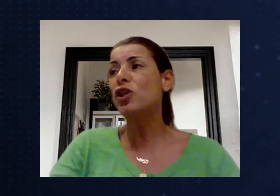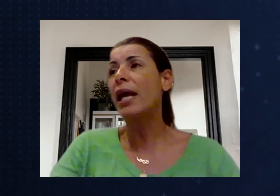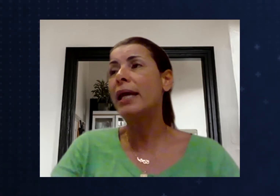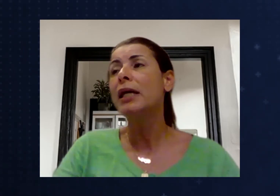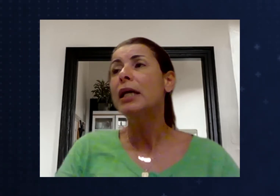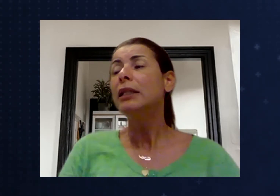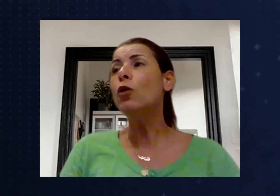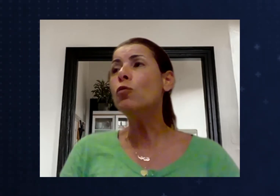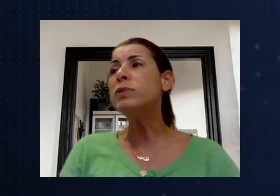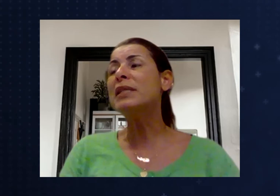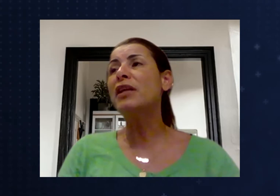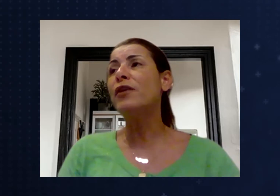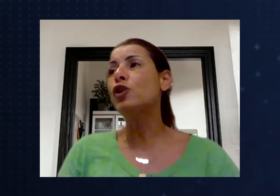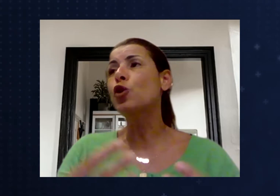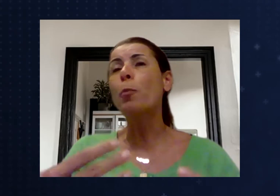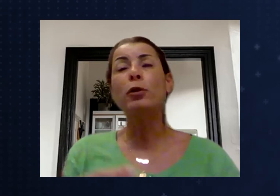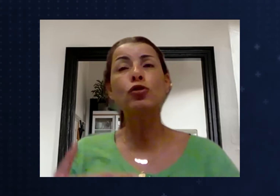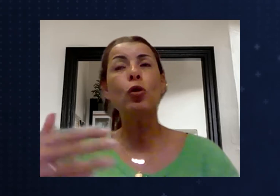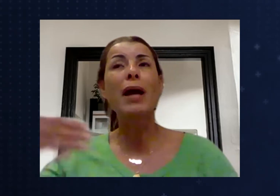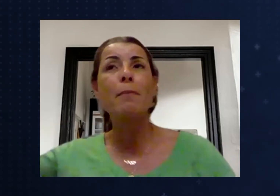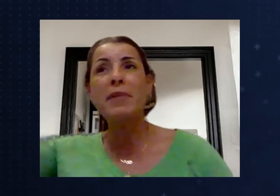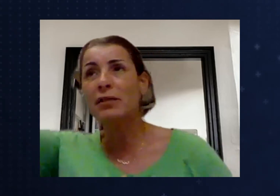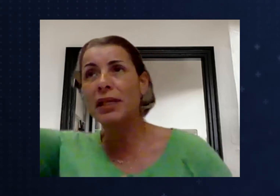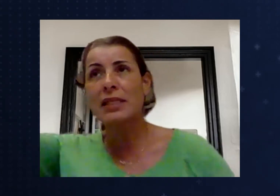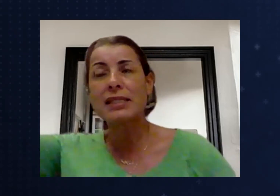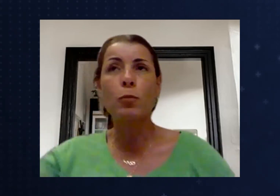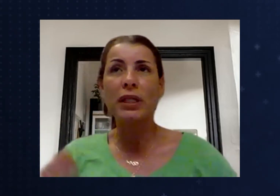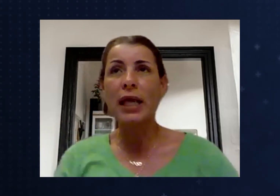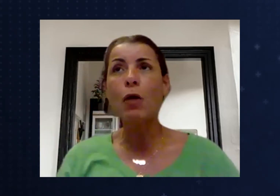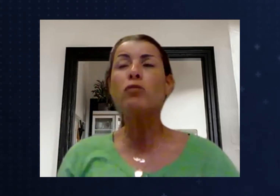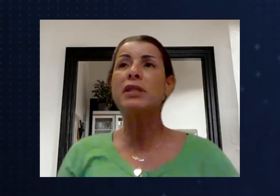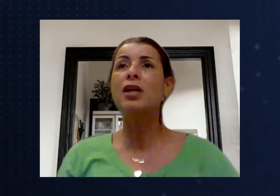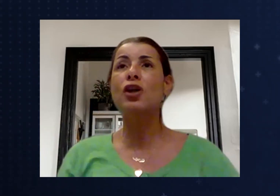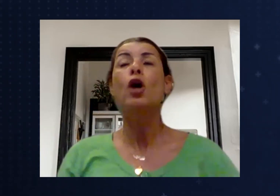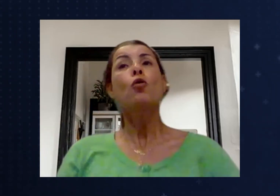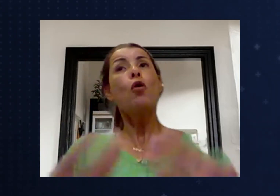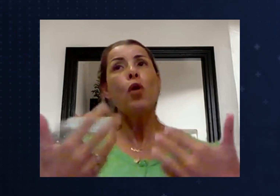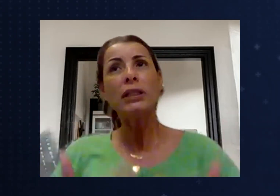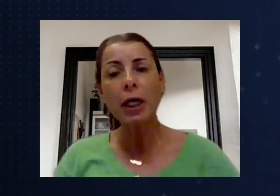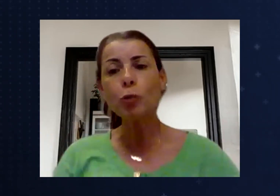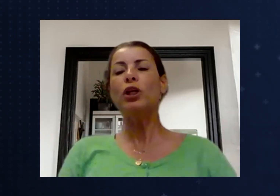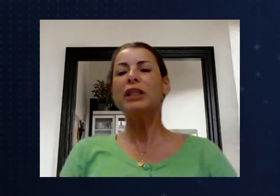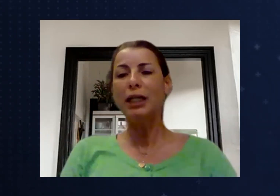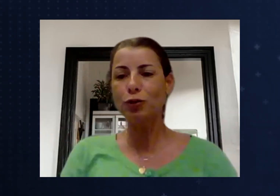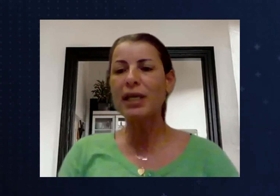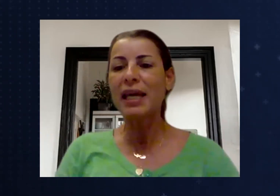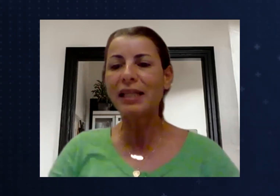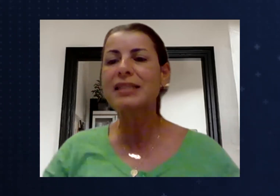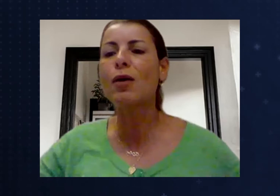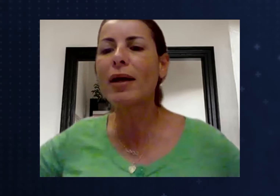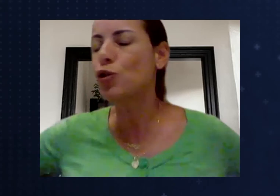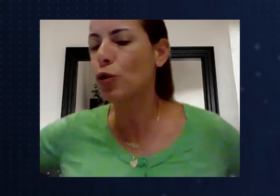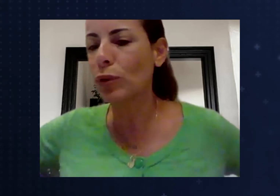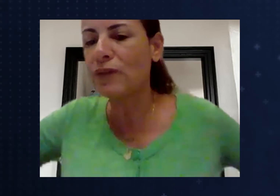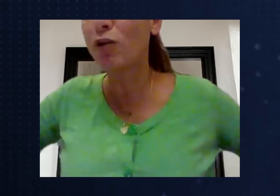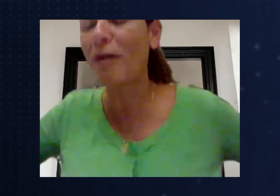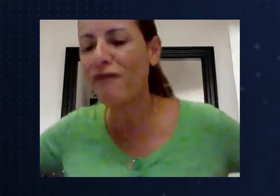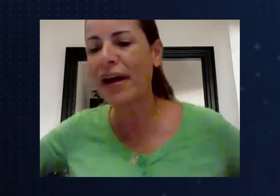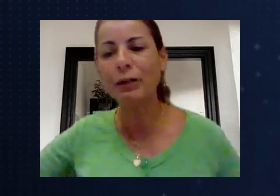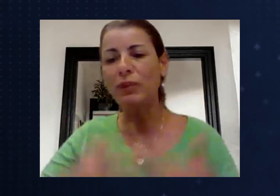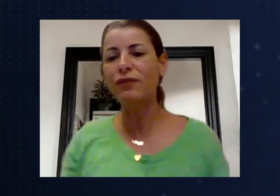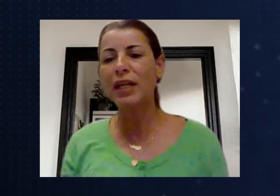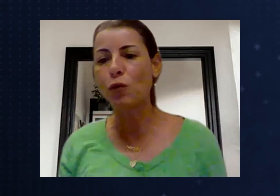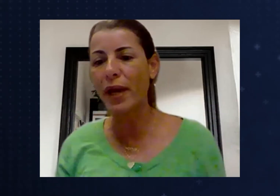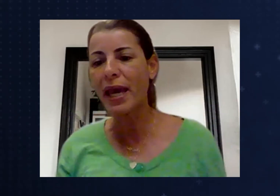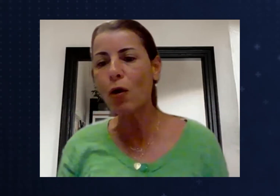a ex-PGR não se manifestou pelo deslocamento dessa ação penal, ou seja, concordando, portanto, que em relação a isso não teve